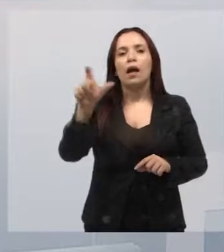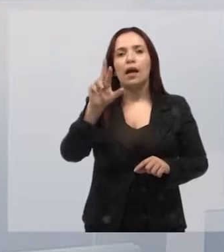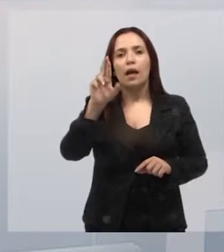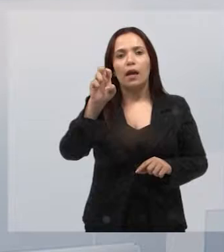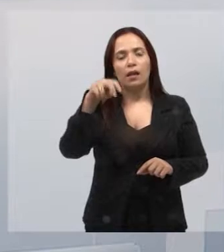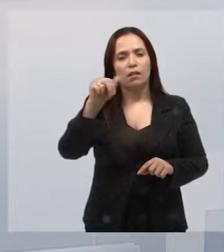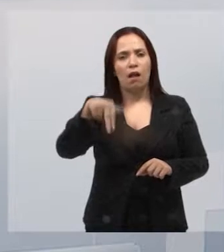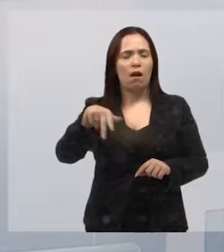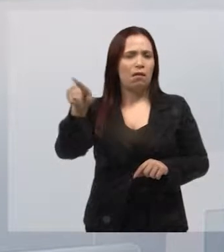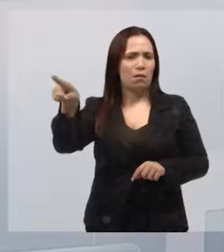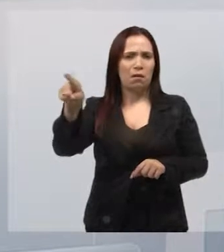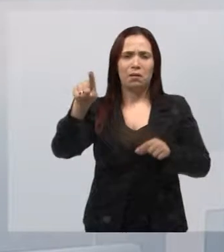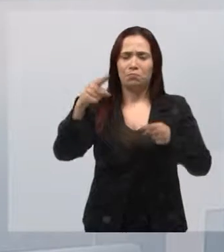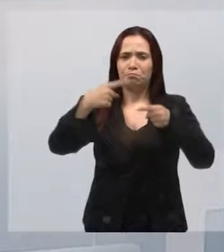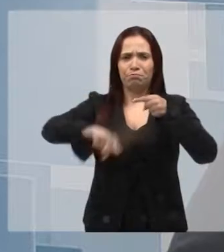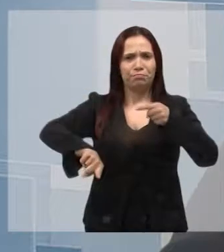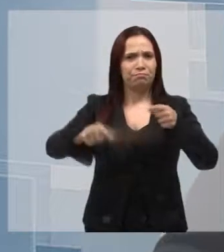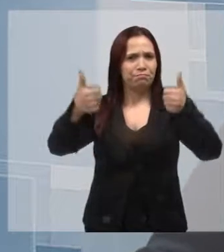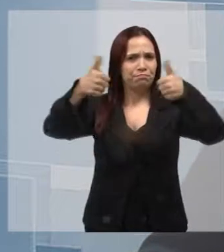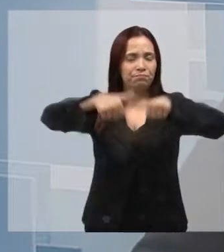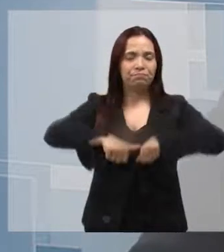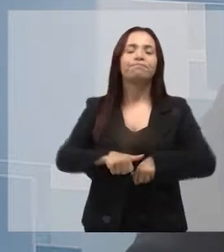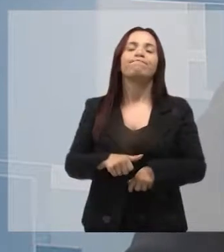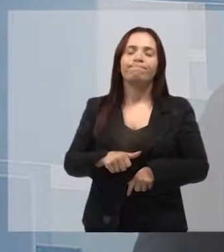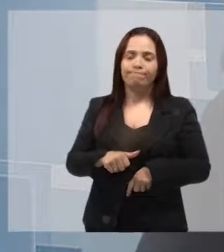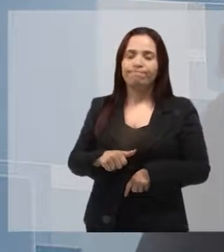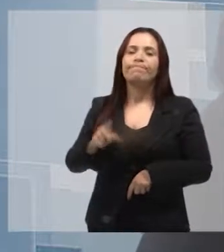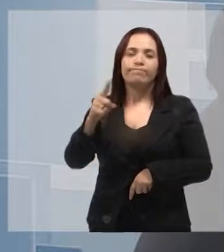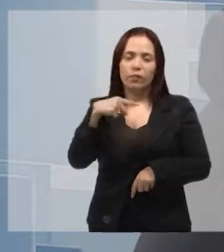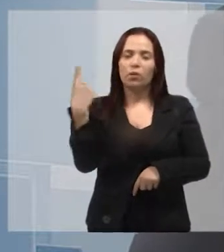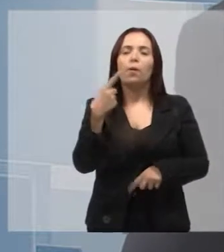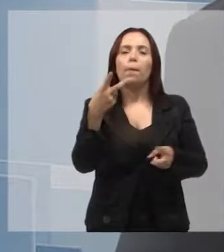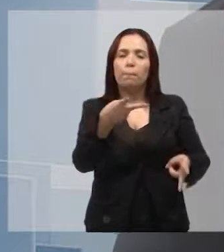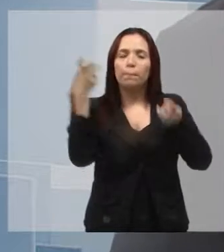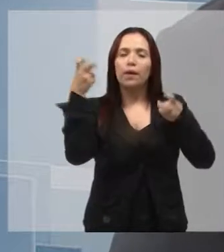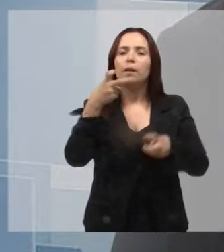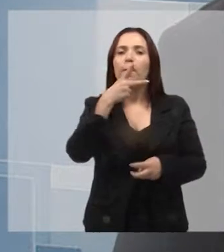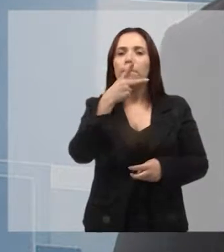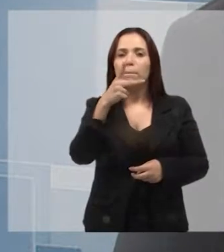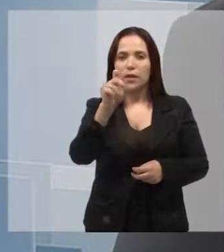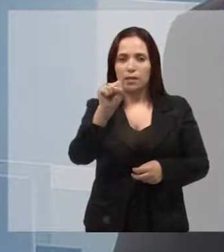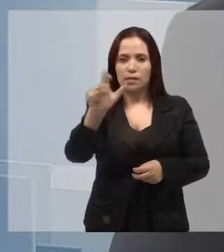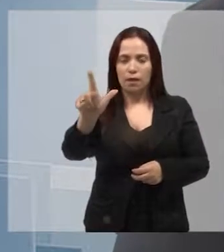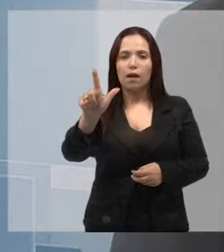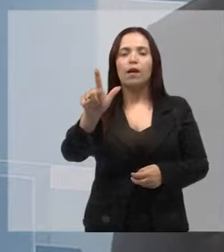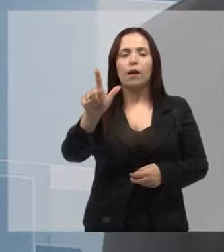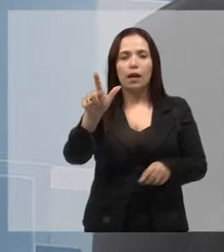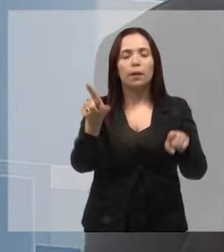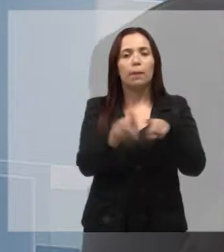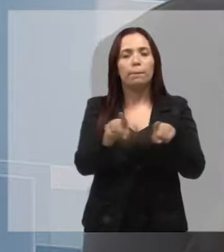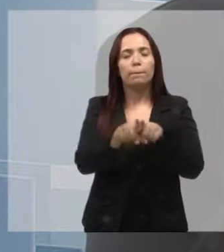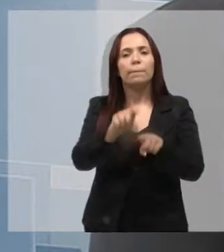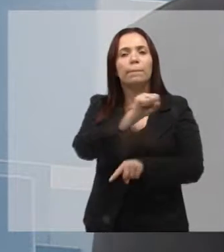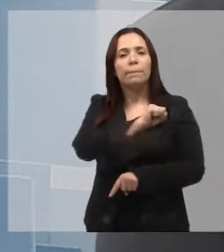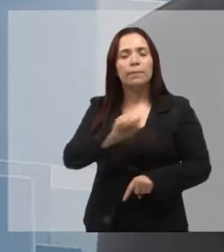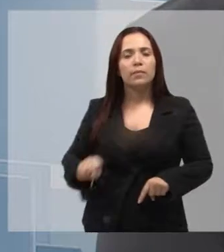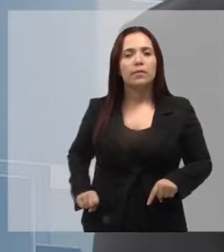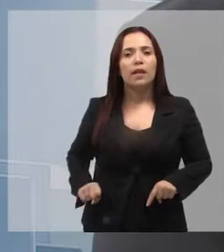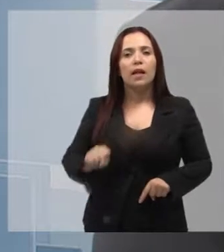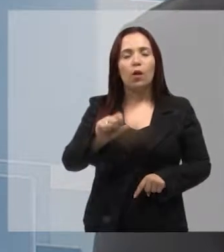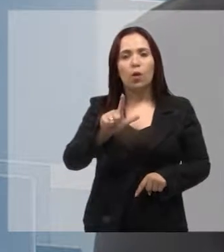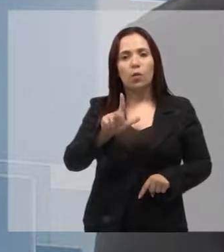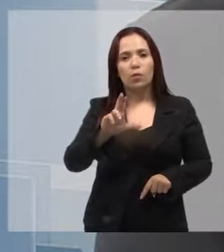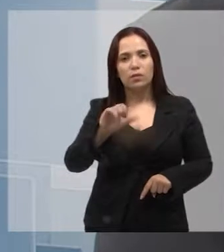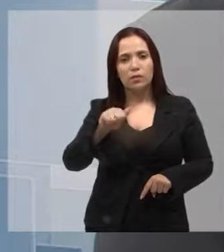retrocesso. Esse também é o pensamento que a gente viu lá do PSL. Eu vi, inclusive, o senador